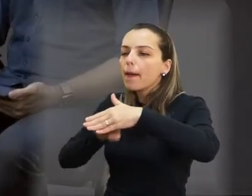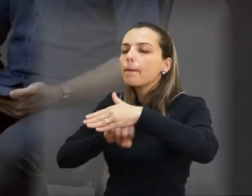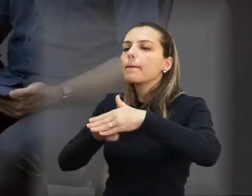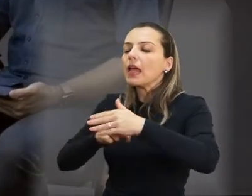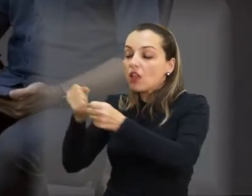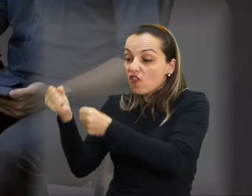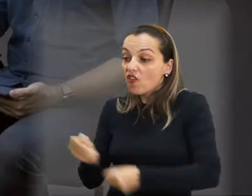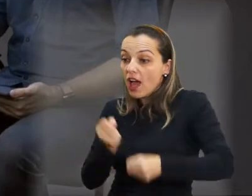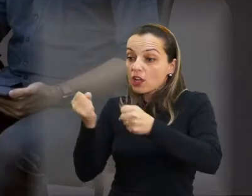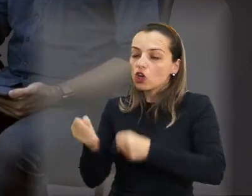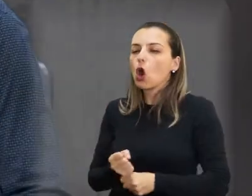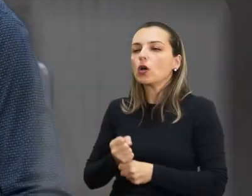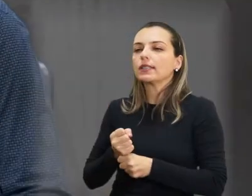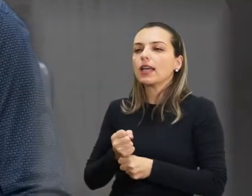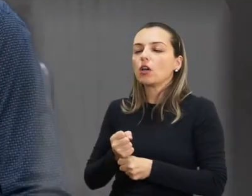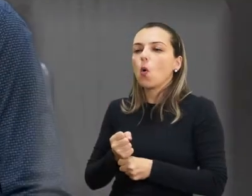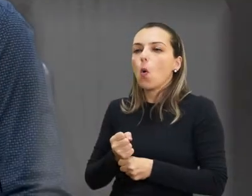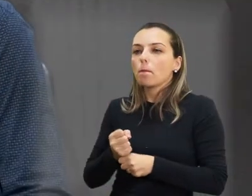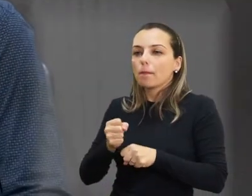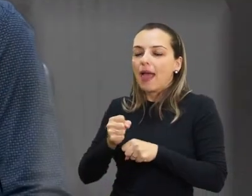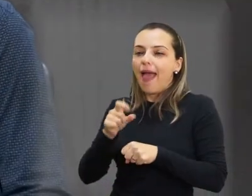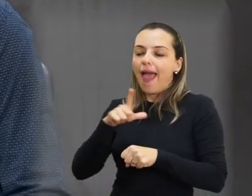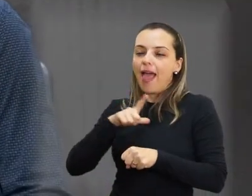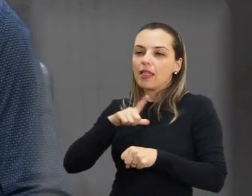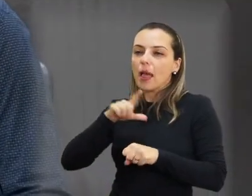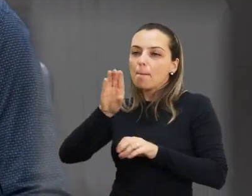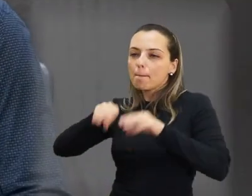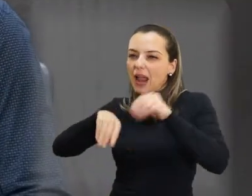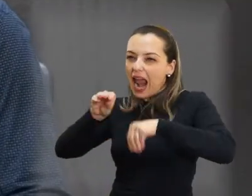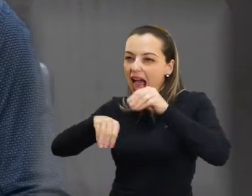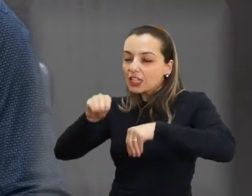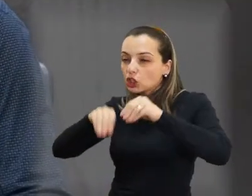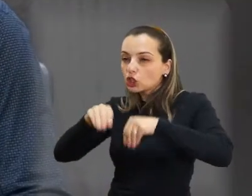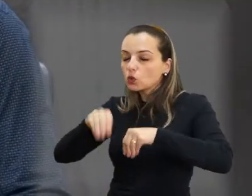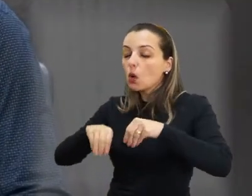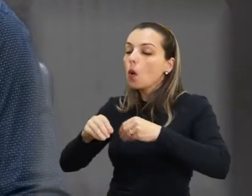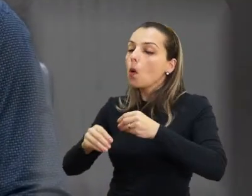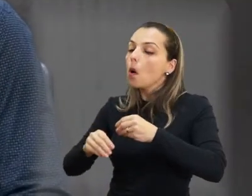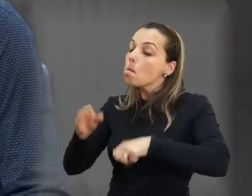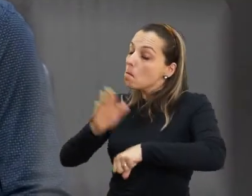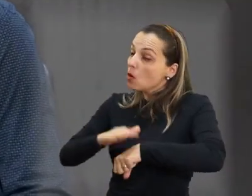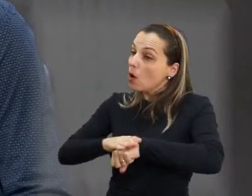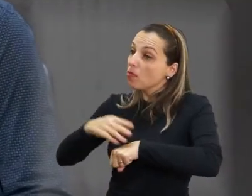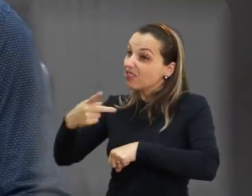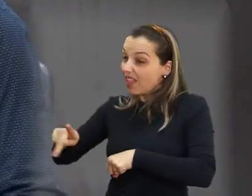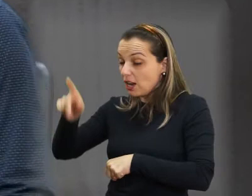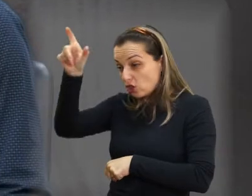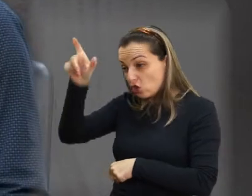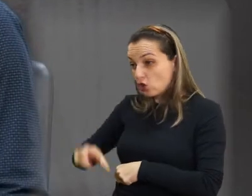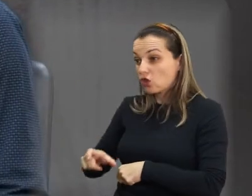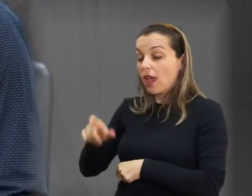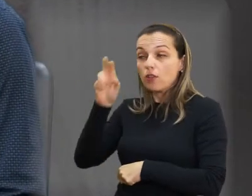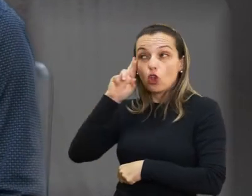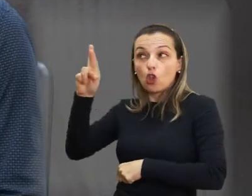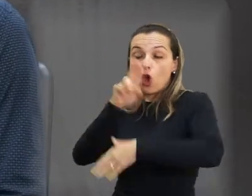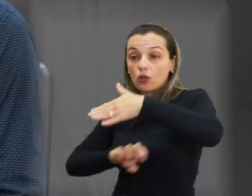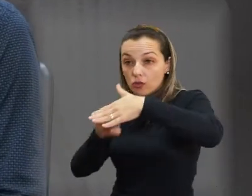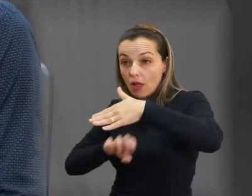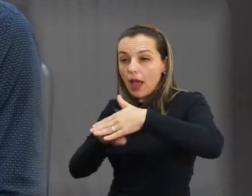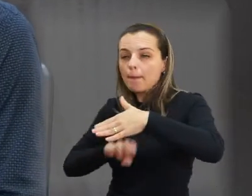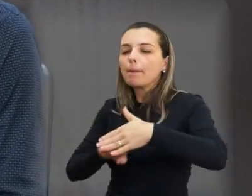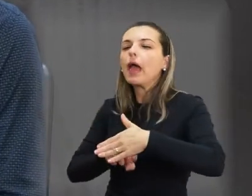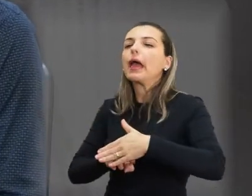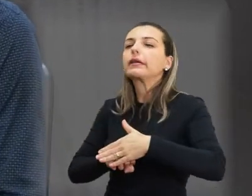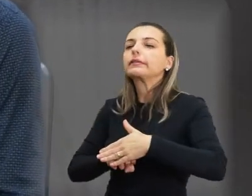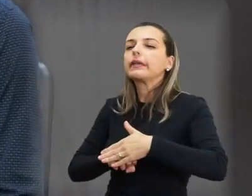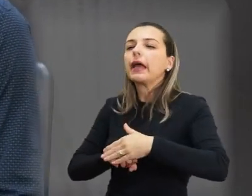faz vassouras com garrafas PET, né? Uma criação do cara mesmo, do dono da empresa, e deu uma visibilidade muito grande para a empresa, que gerou